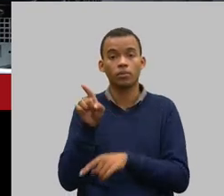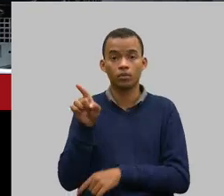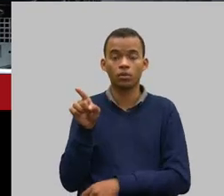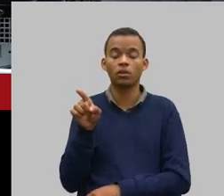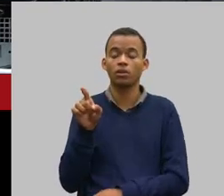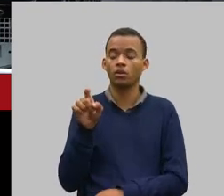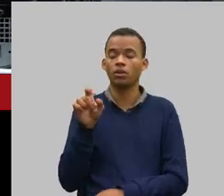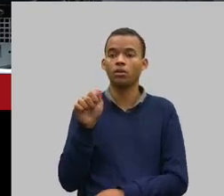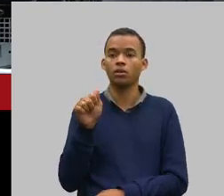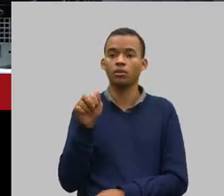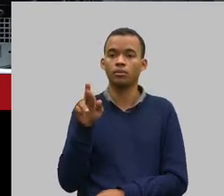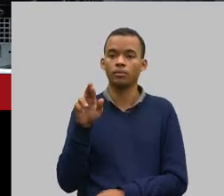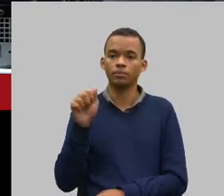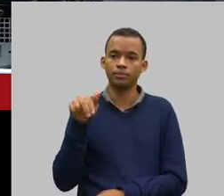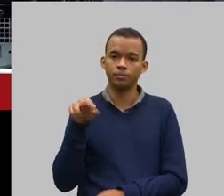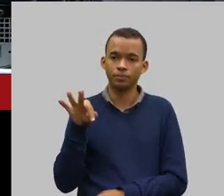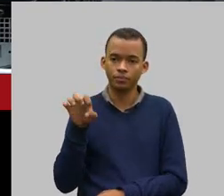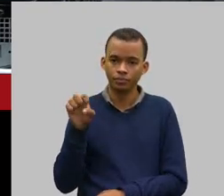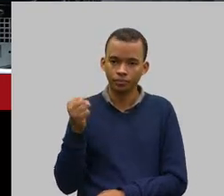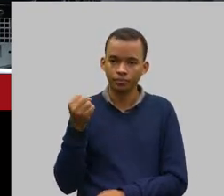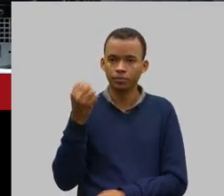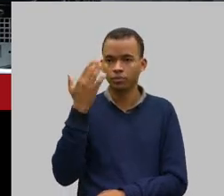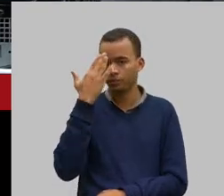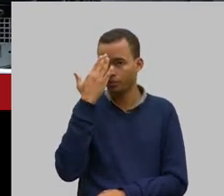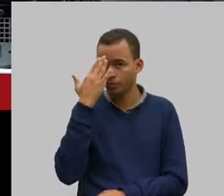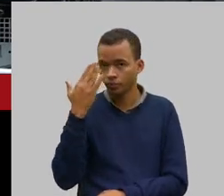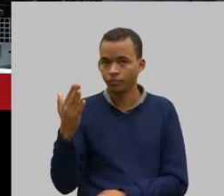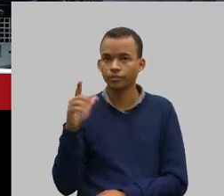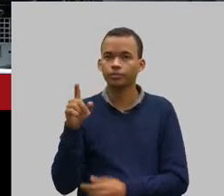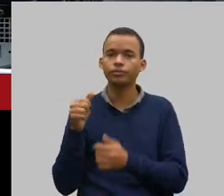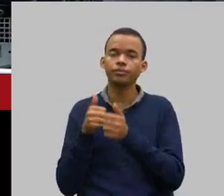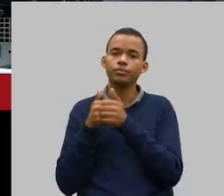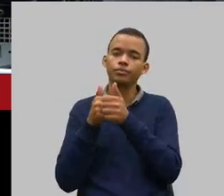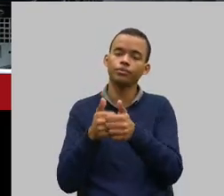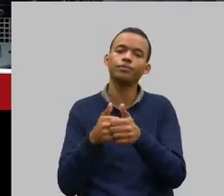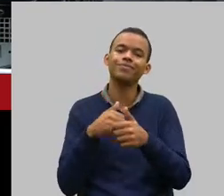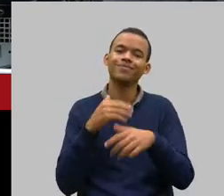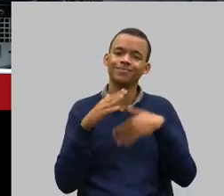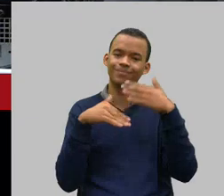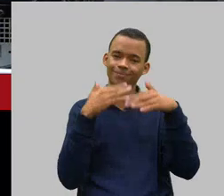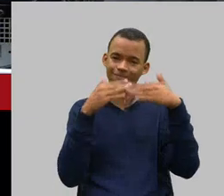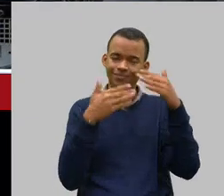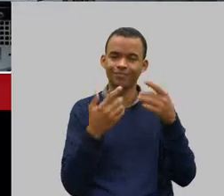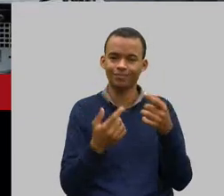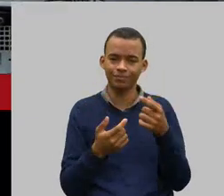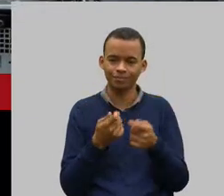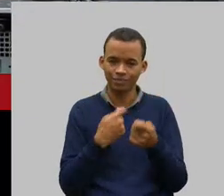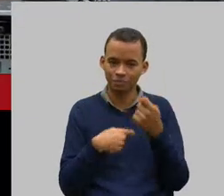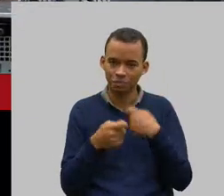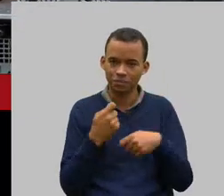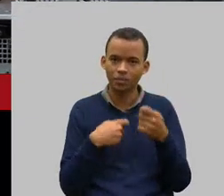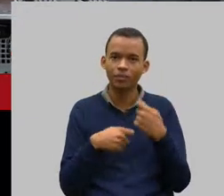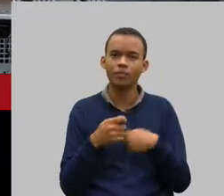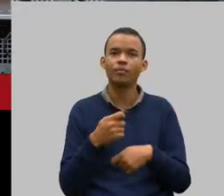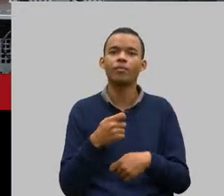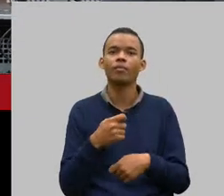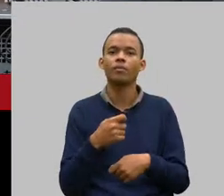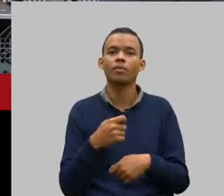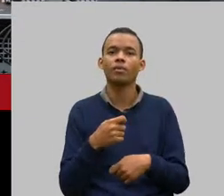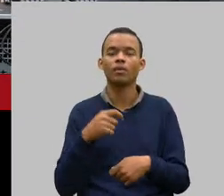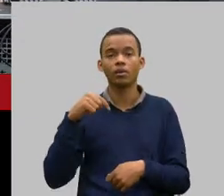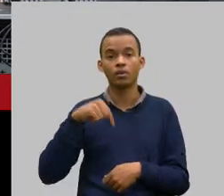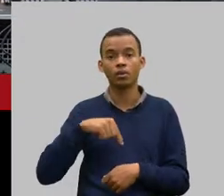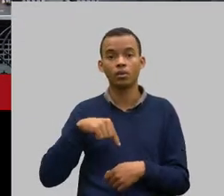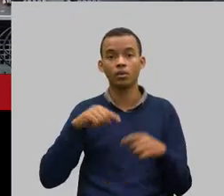que tem acompanhado de perto o trabalho desento econômico também vim é Um Desafio muito grande que a gente tem em Minas